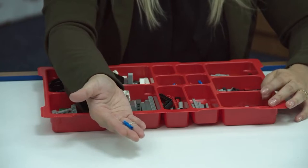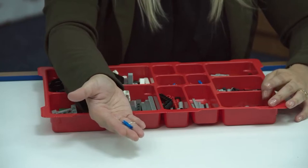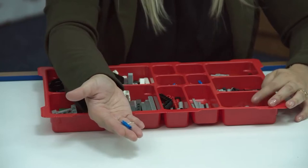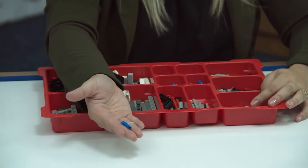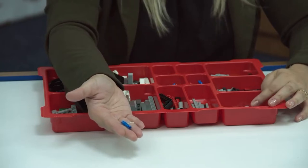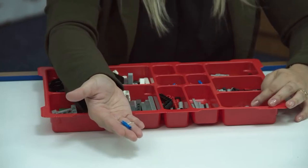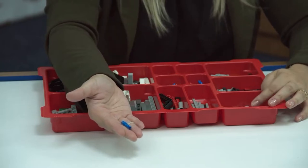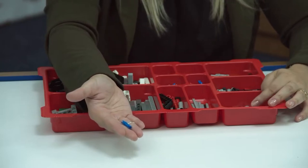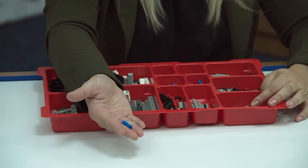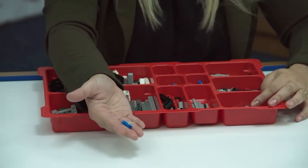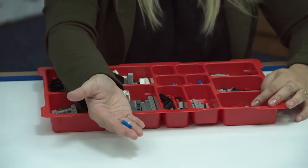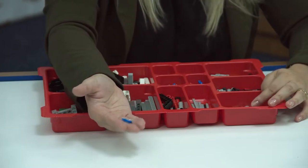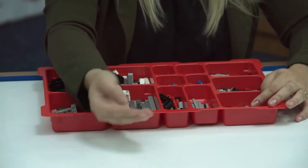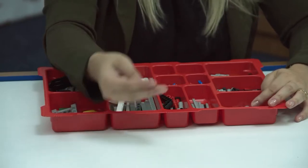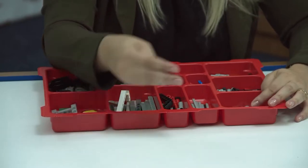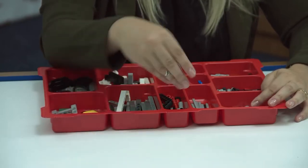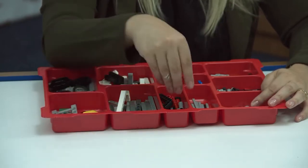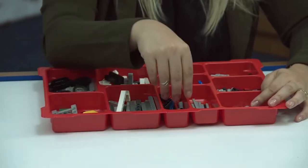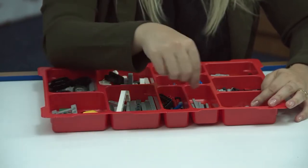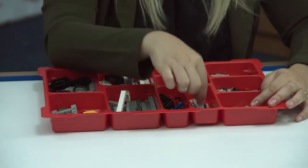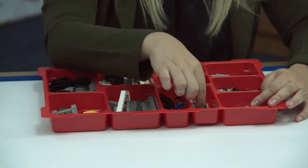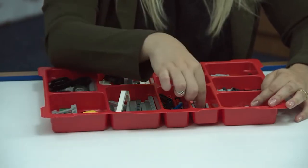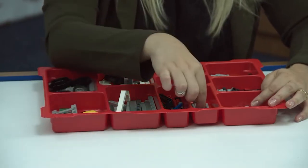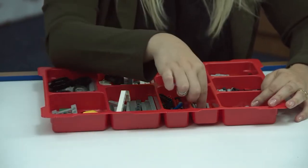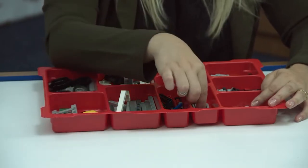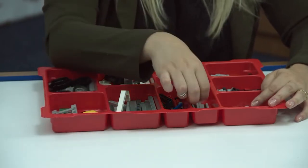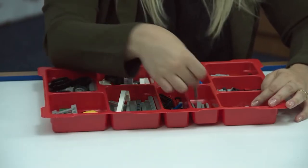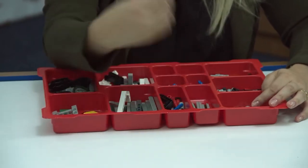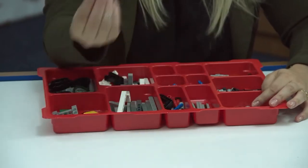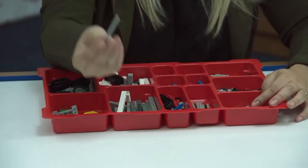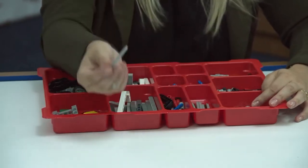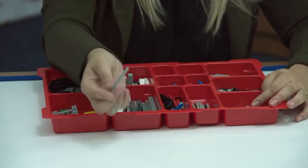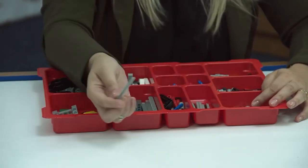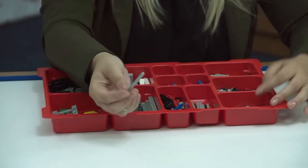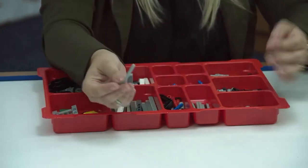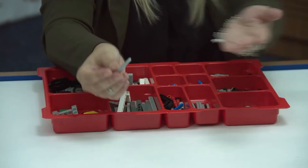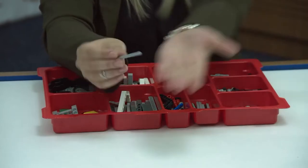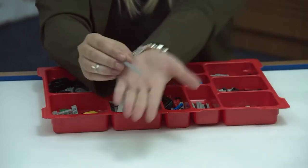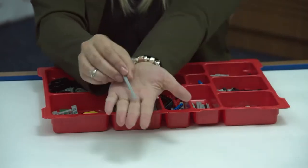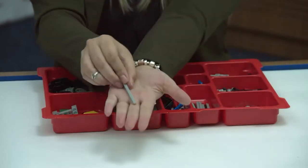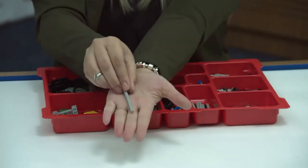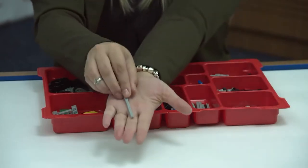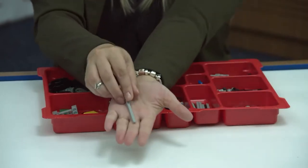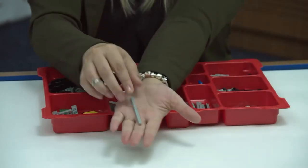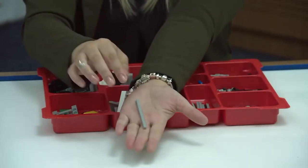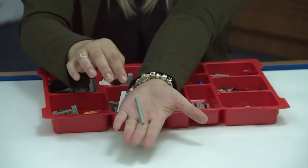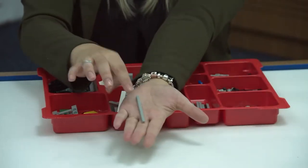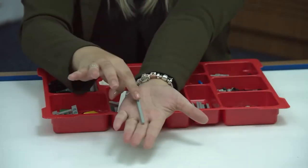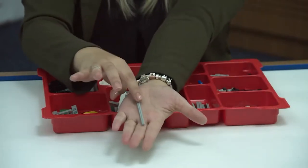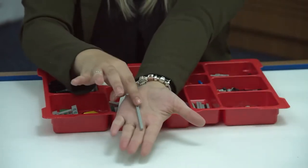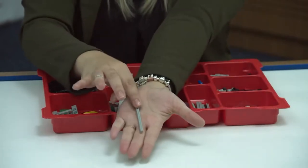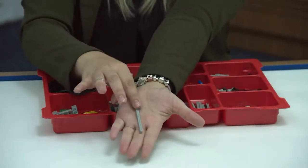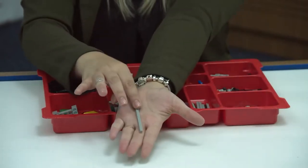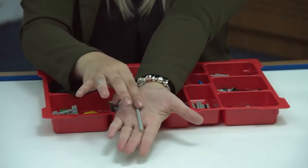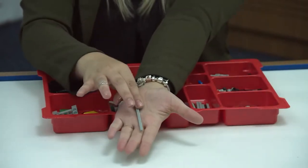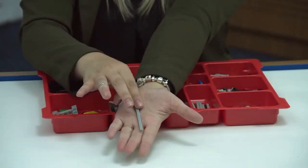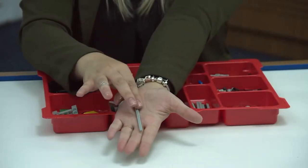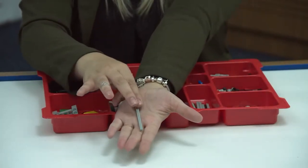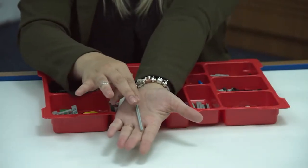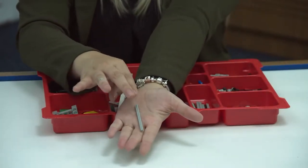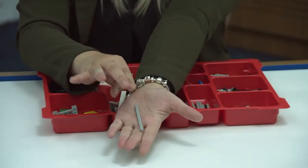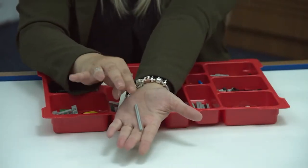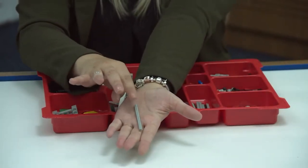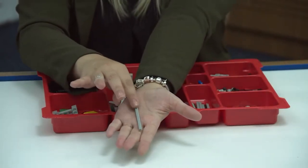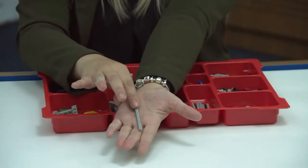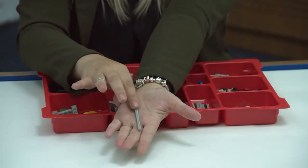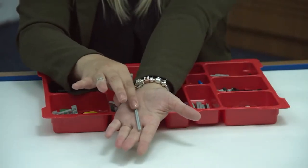em tamanhos grandes e pequenos. E temos também os famosos eixos, que são